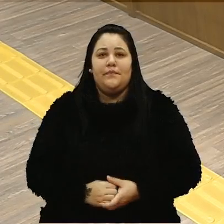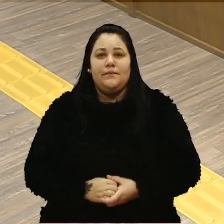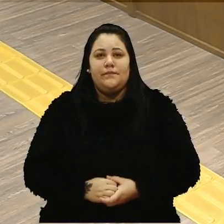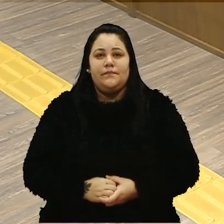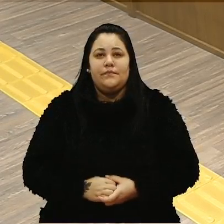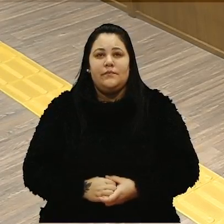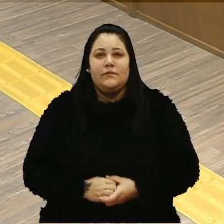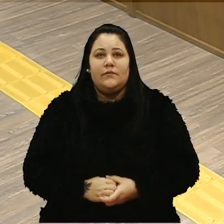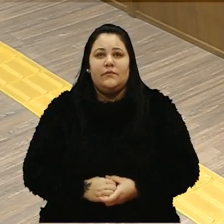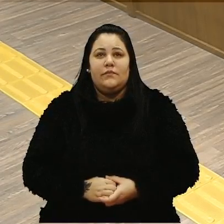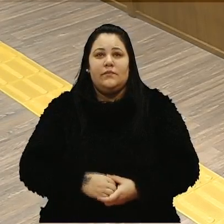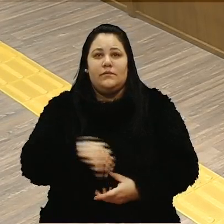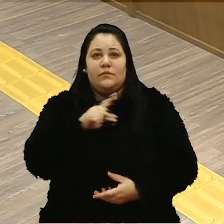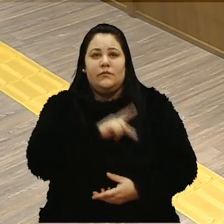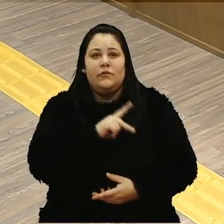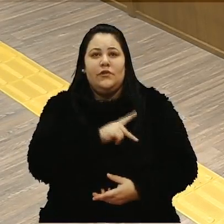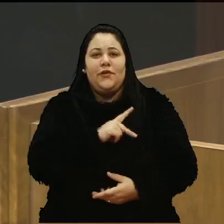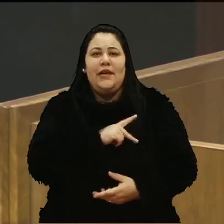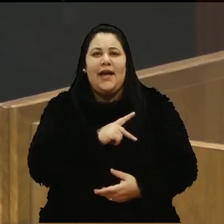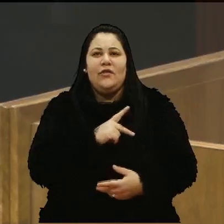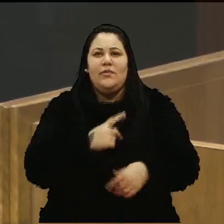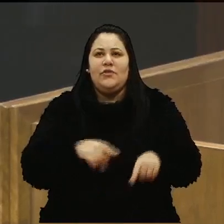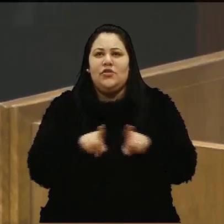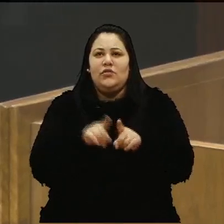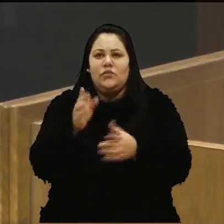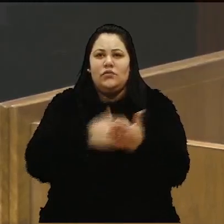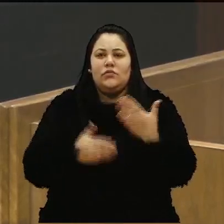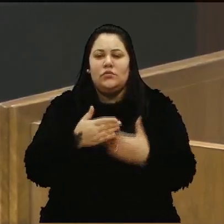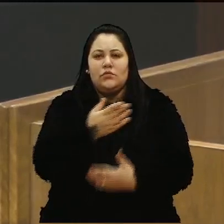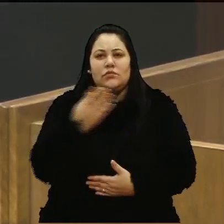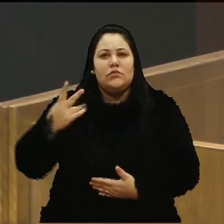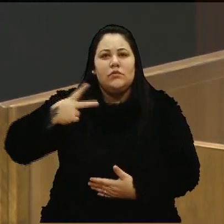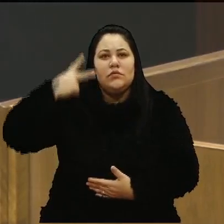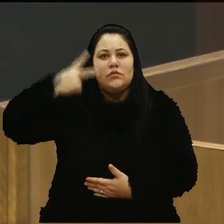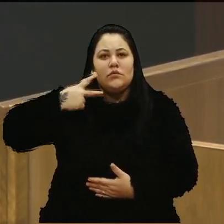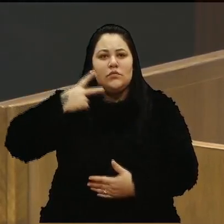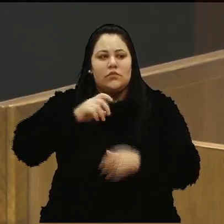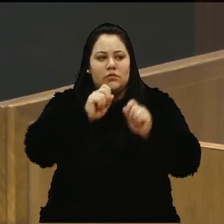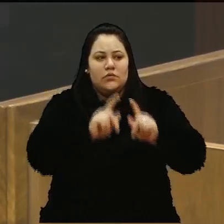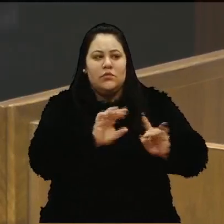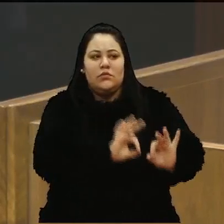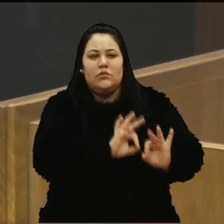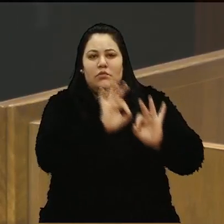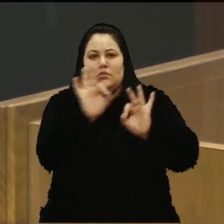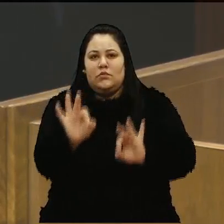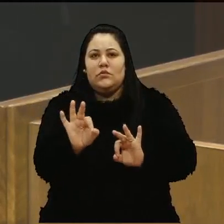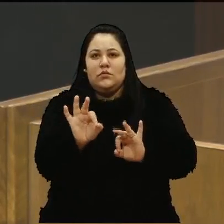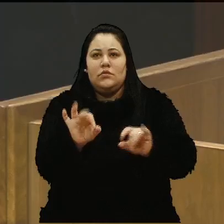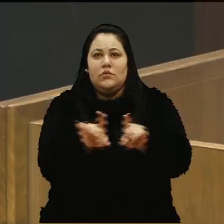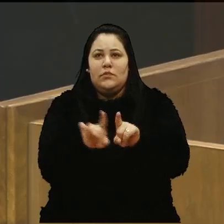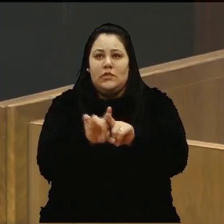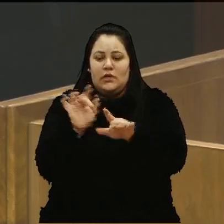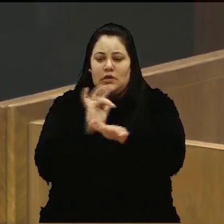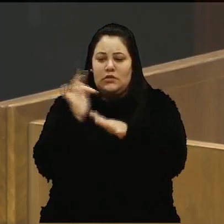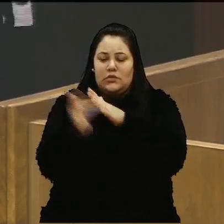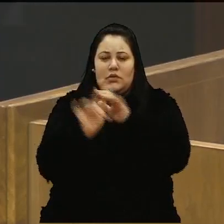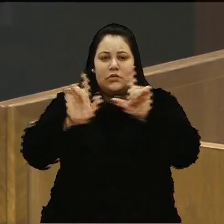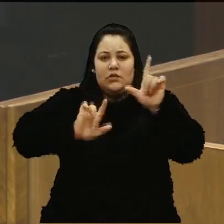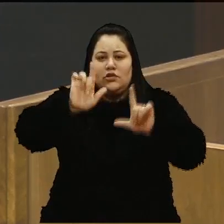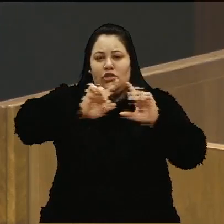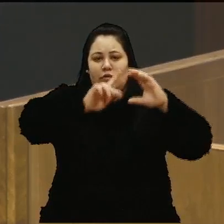Senhor presidente, senhores vereadores, pessoal que nos assiste aqui, também através das redes sociais e da TV